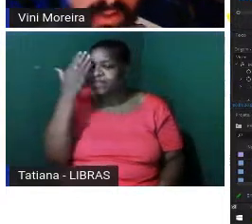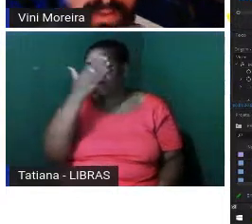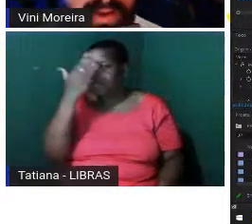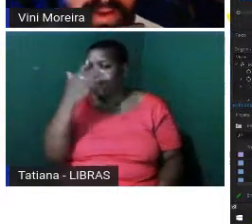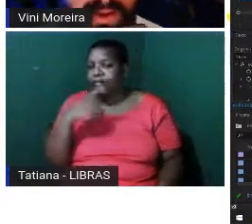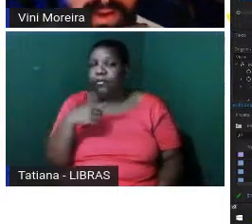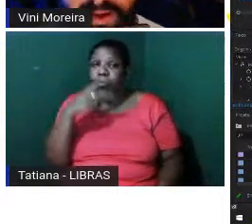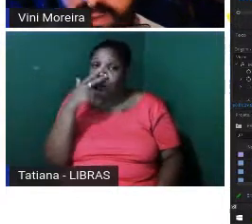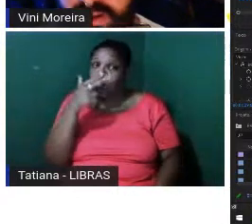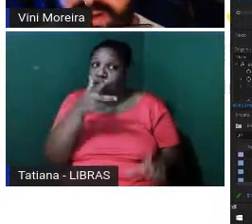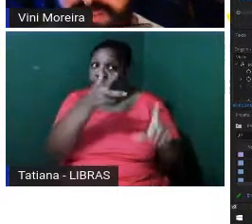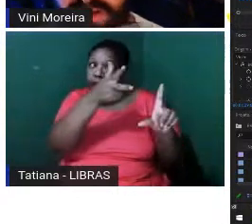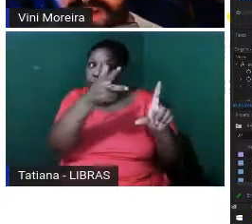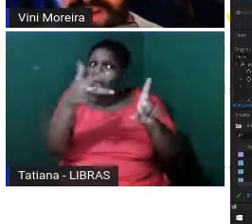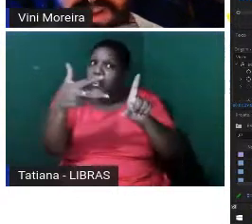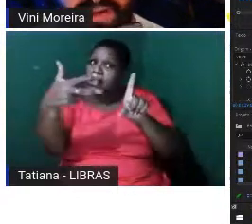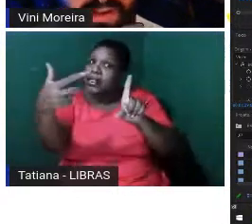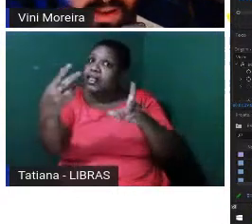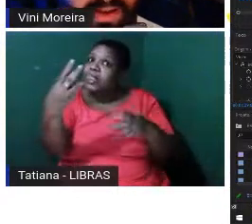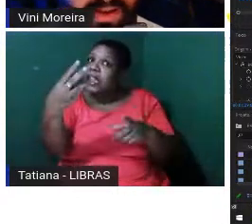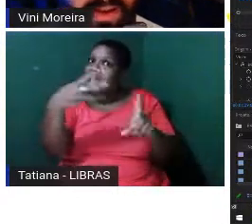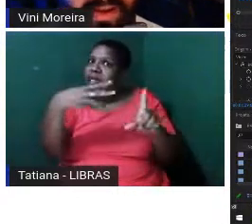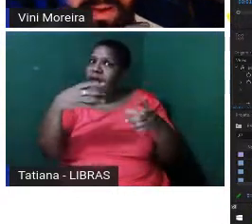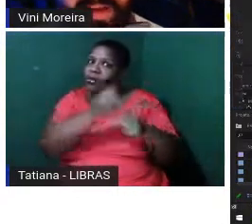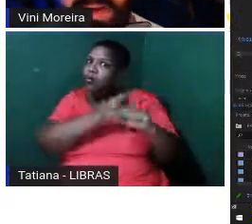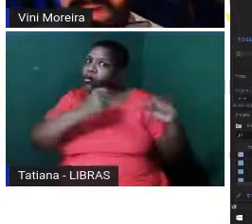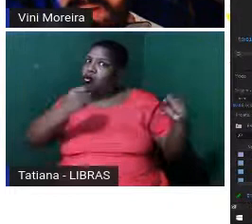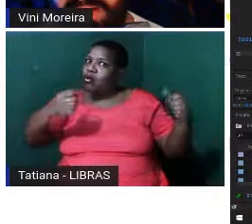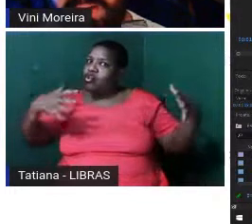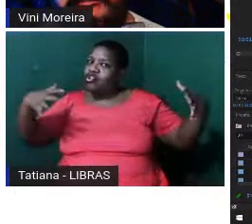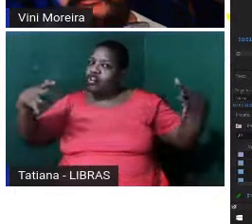três câmeras e uma equipe gigantesca